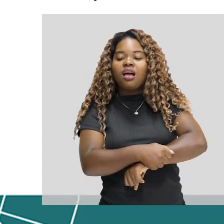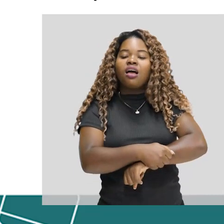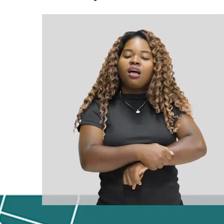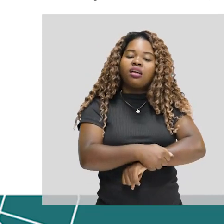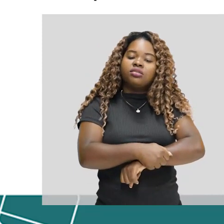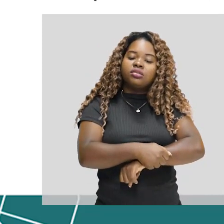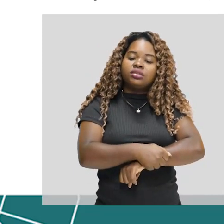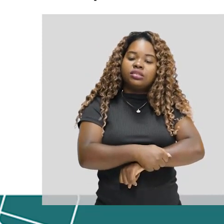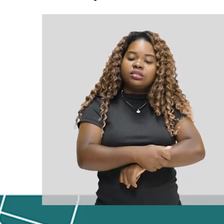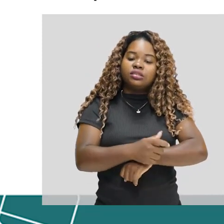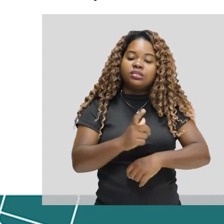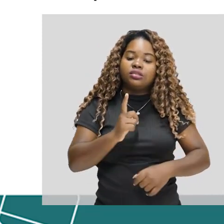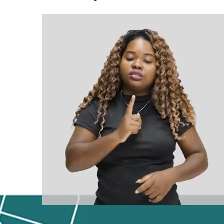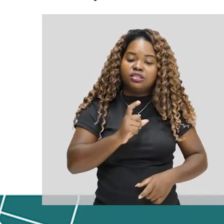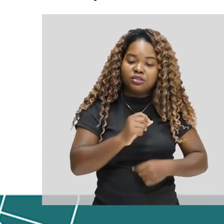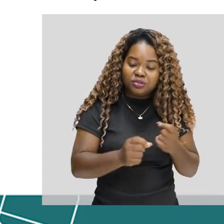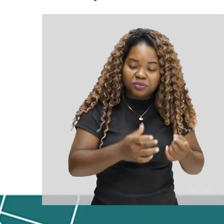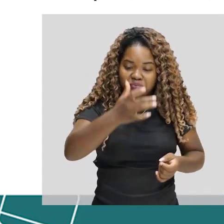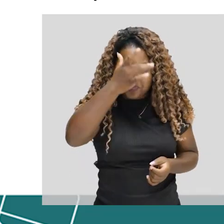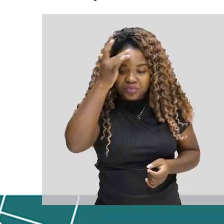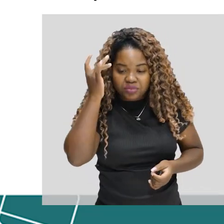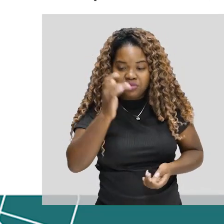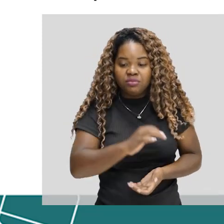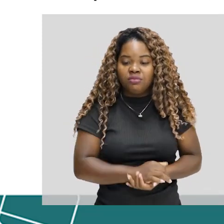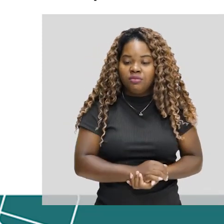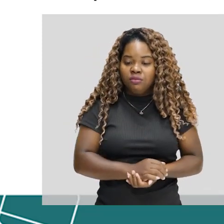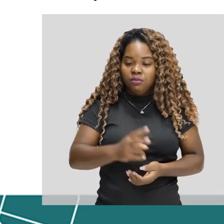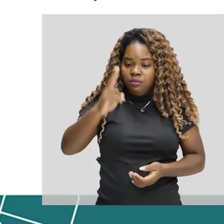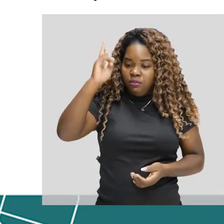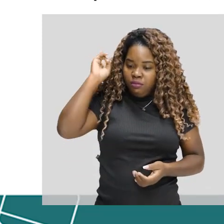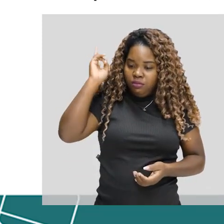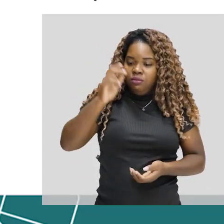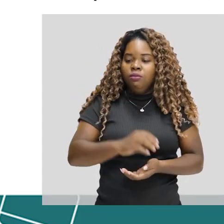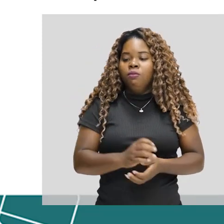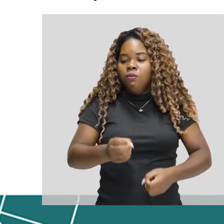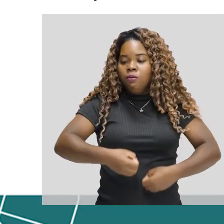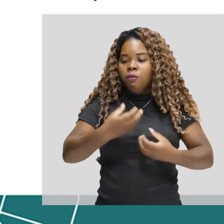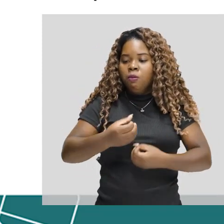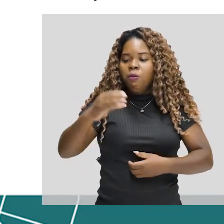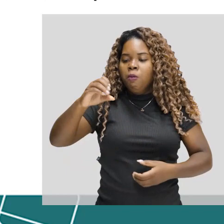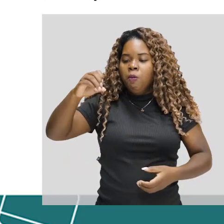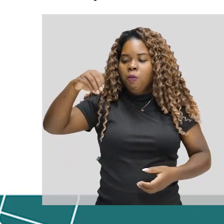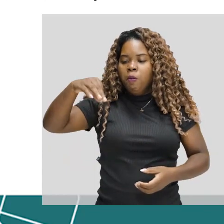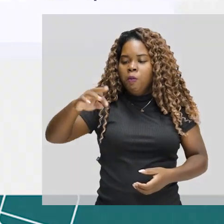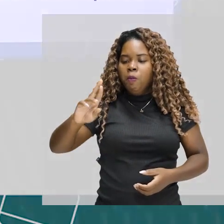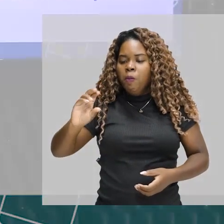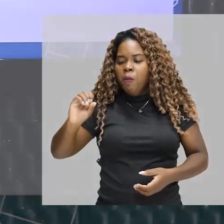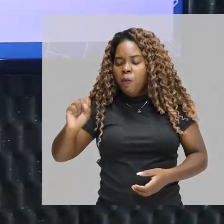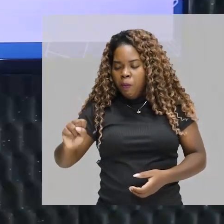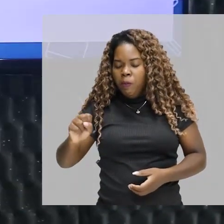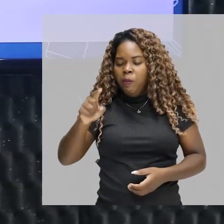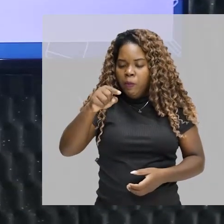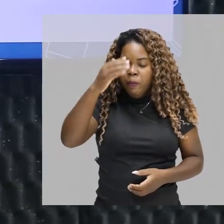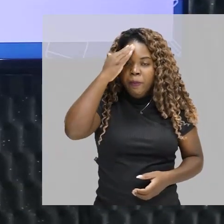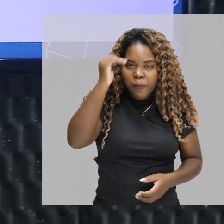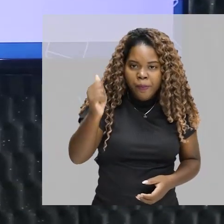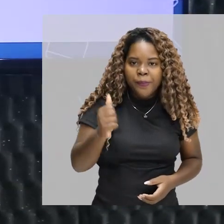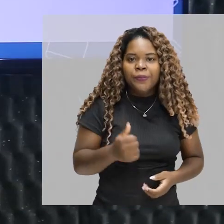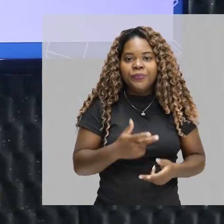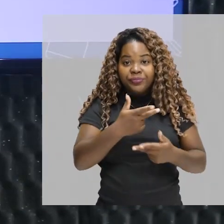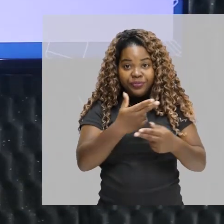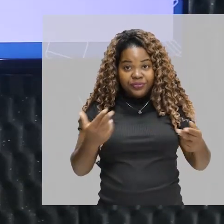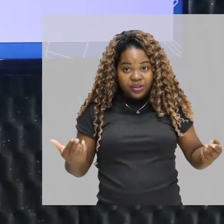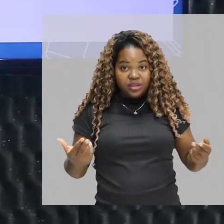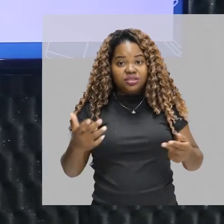universidades solicitam aos candidatos em seus vestibulares que produzam contos. Vocês sabiam disso? A maioria